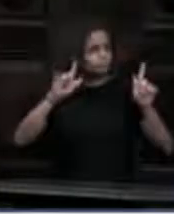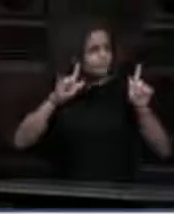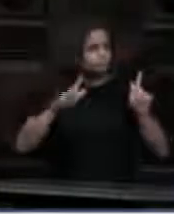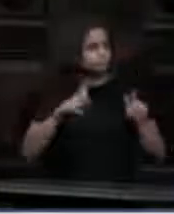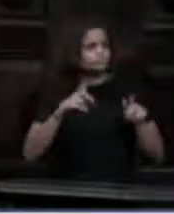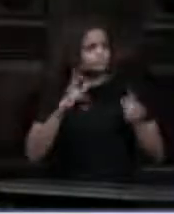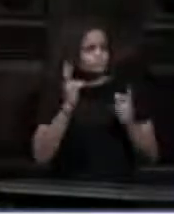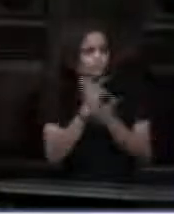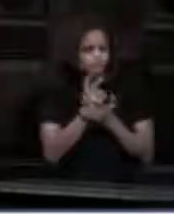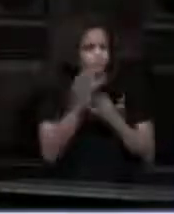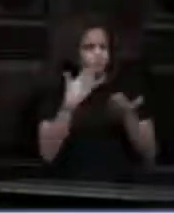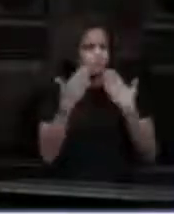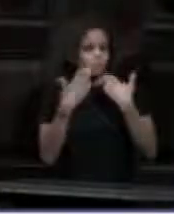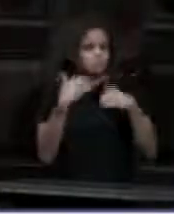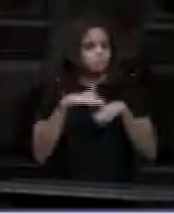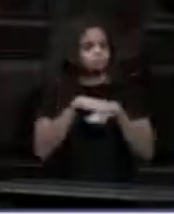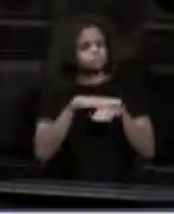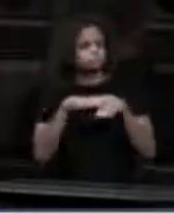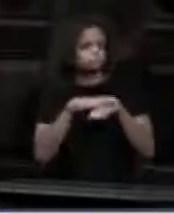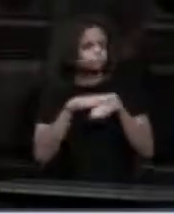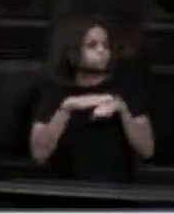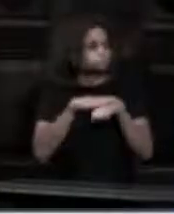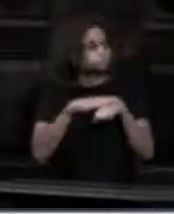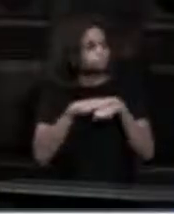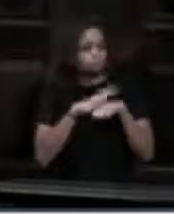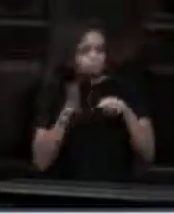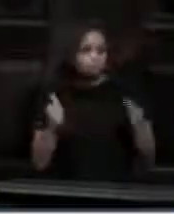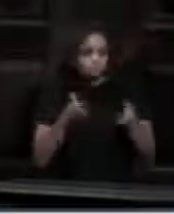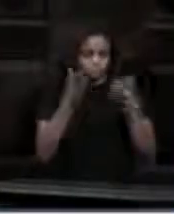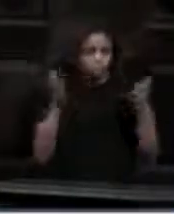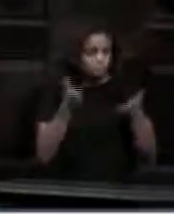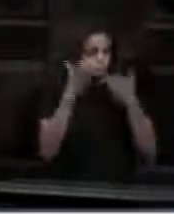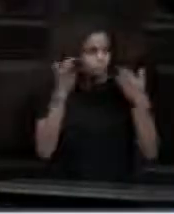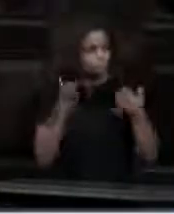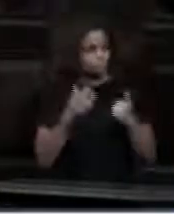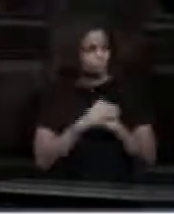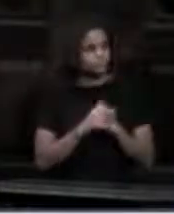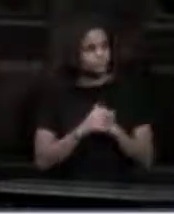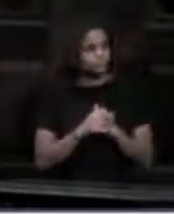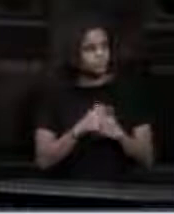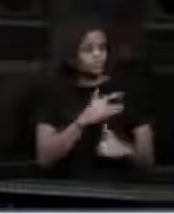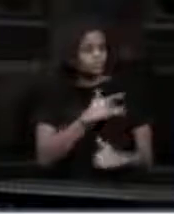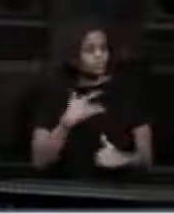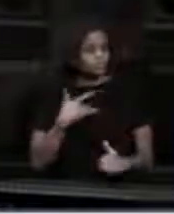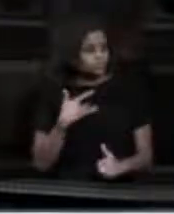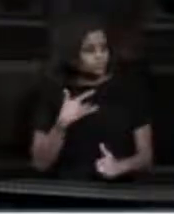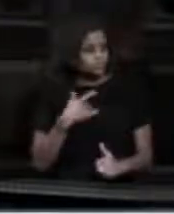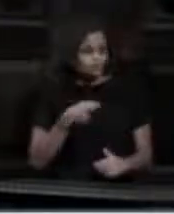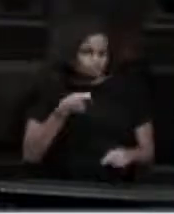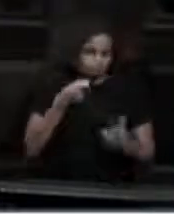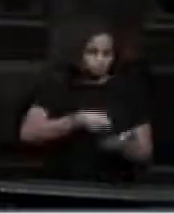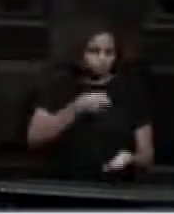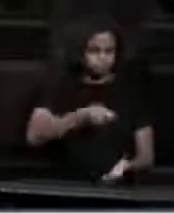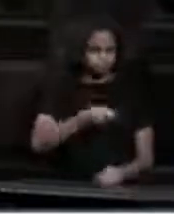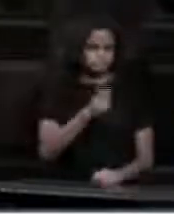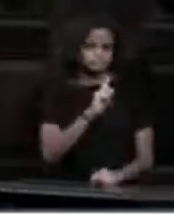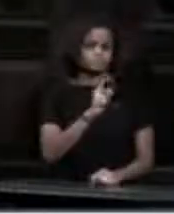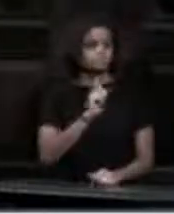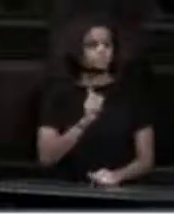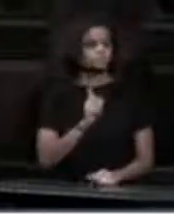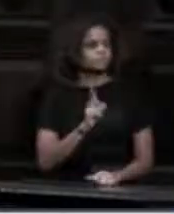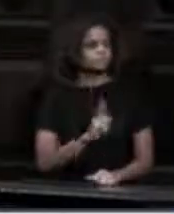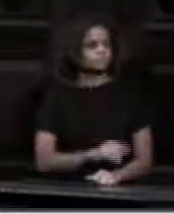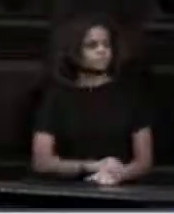diálogo com os servidores, de política de promoção à saúde, e não de coerção, e não de